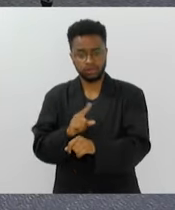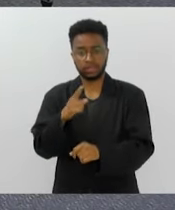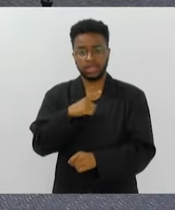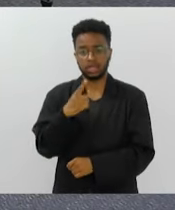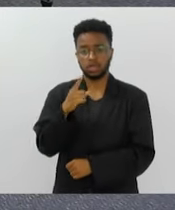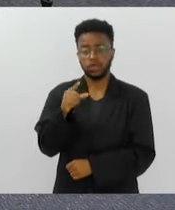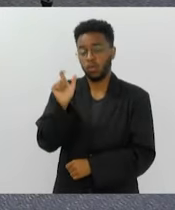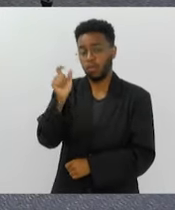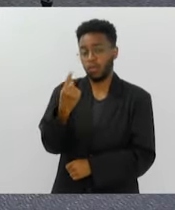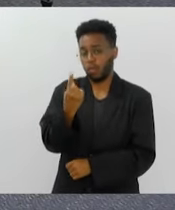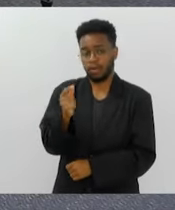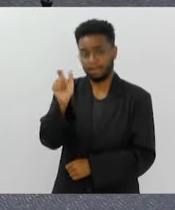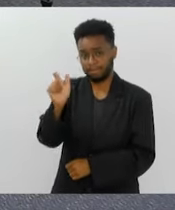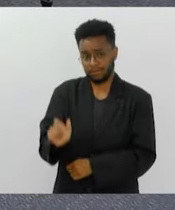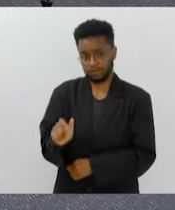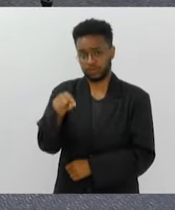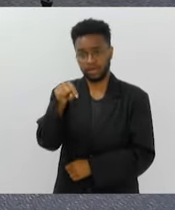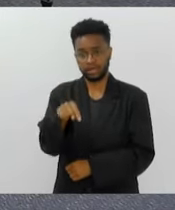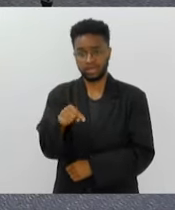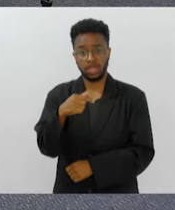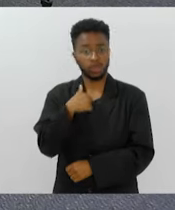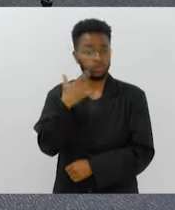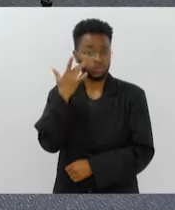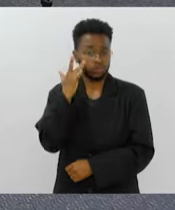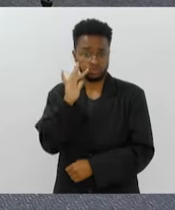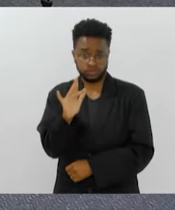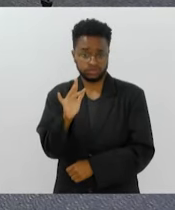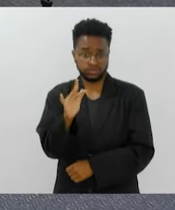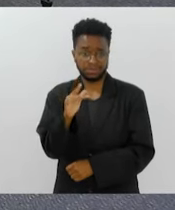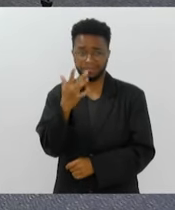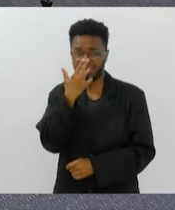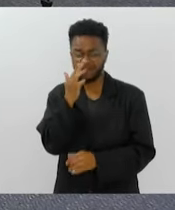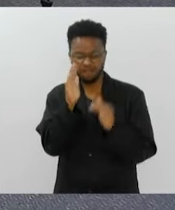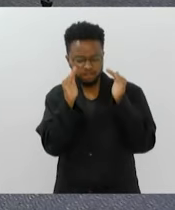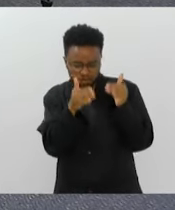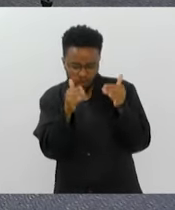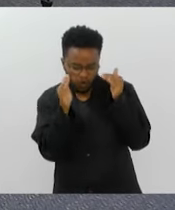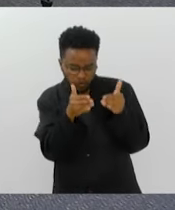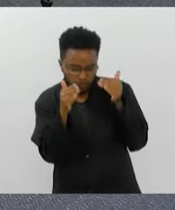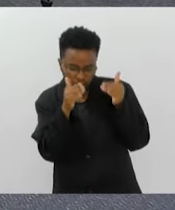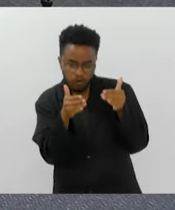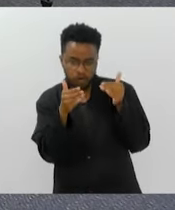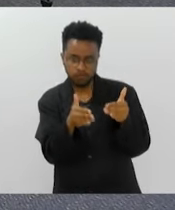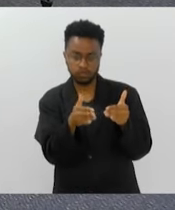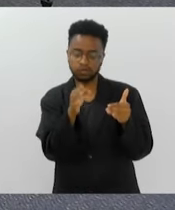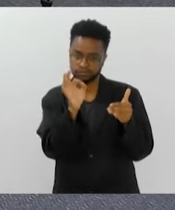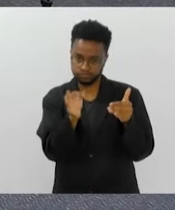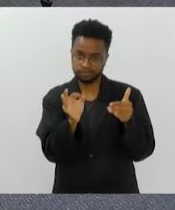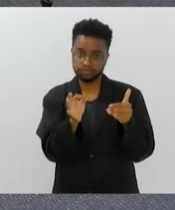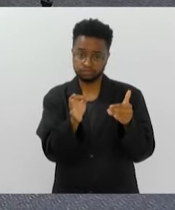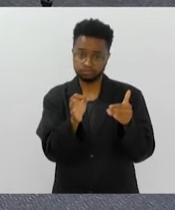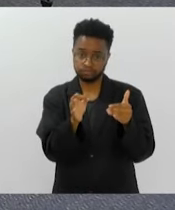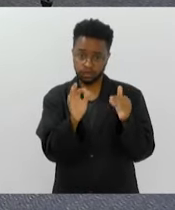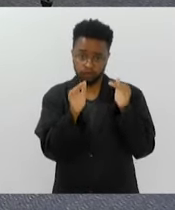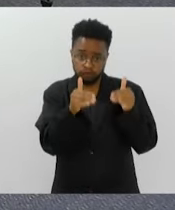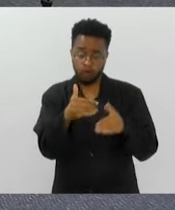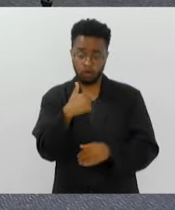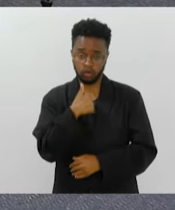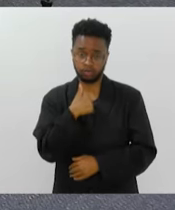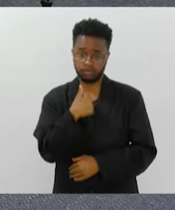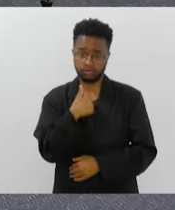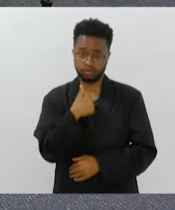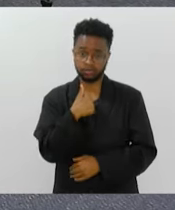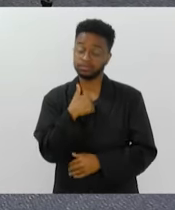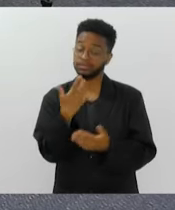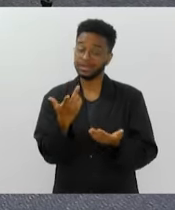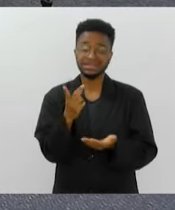casa que eu não sei a fixação que ele tem tem uma espécie de fixação né em relação a mim e aí